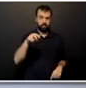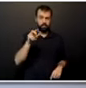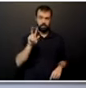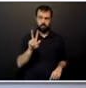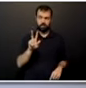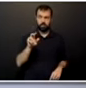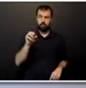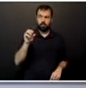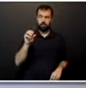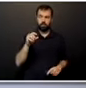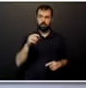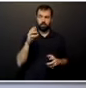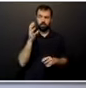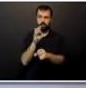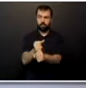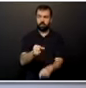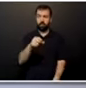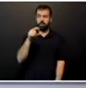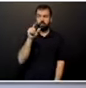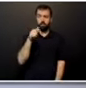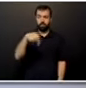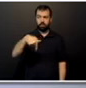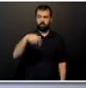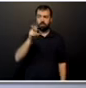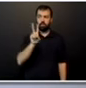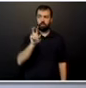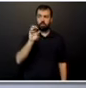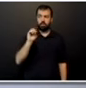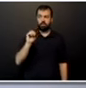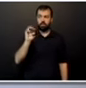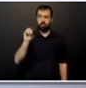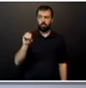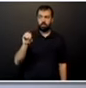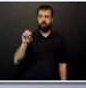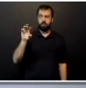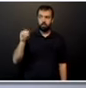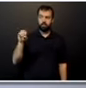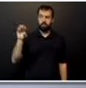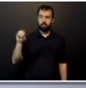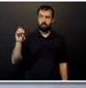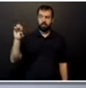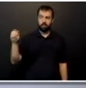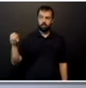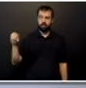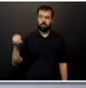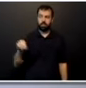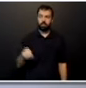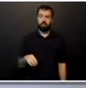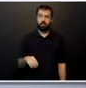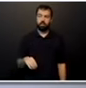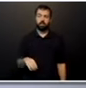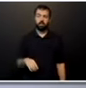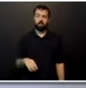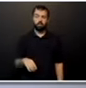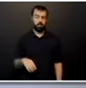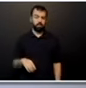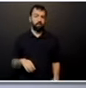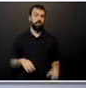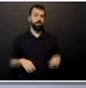7200000 cm então 72 km é a mesma coisa que